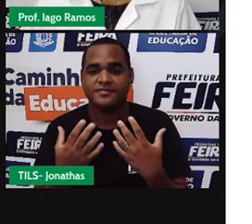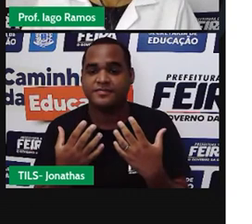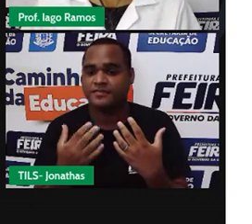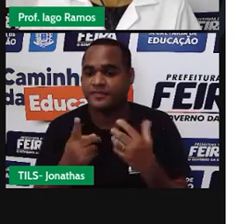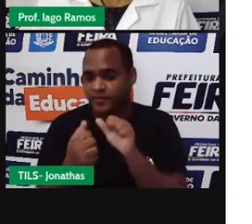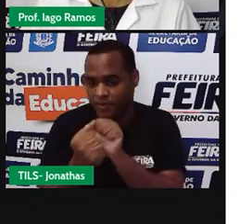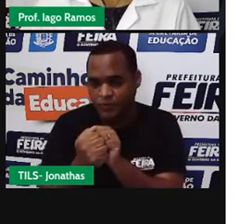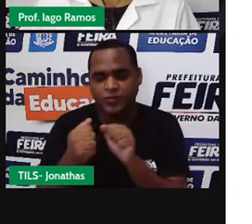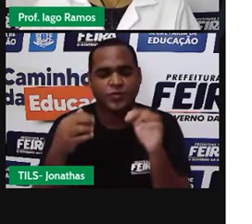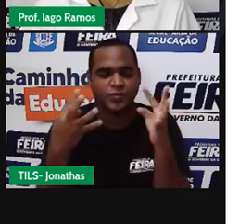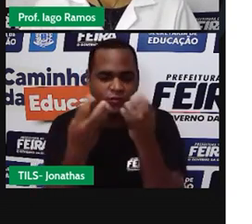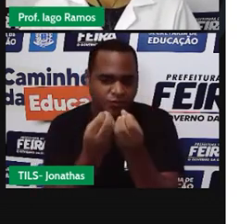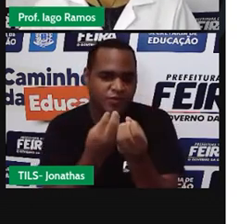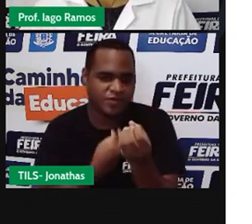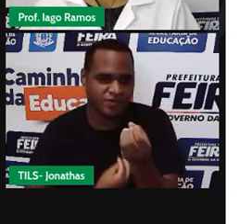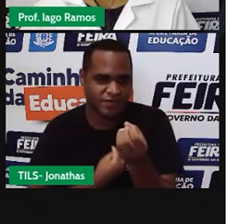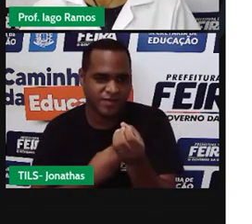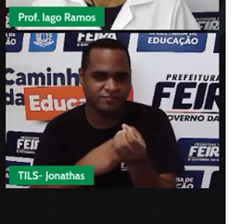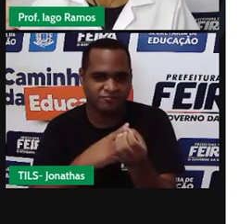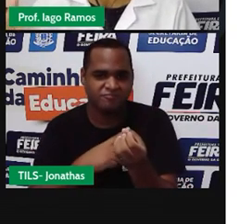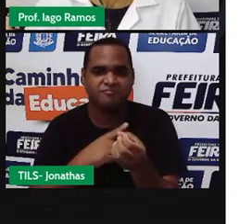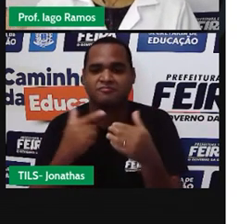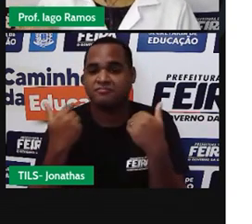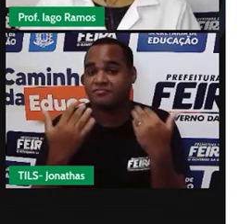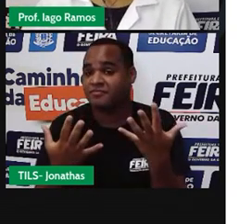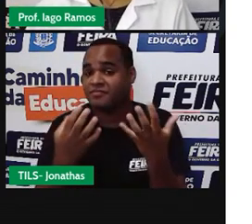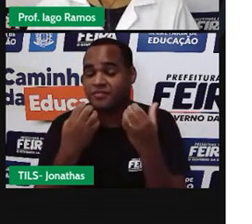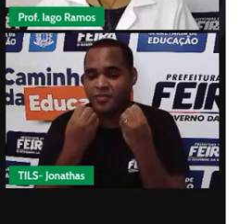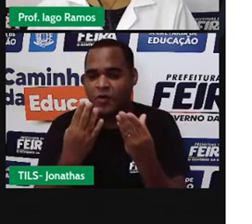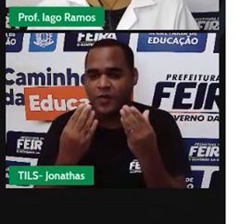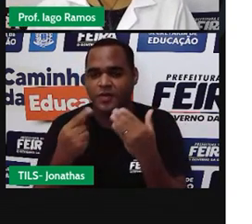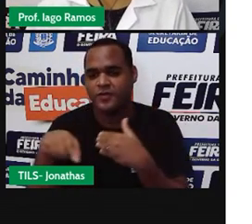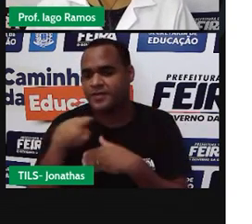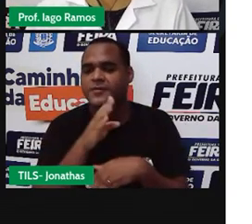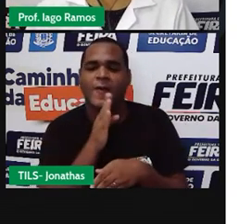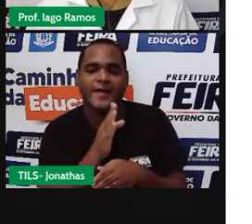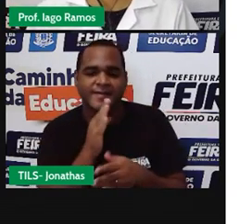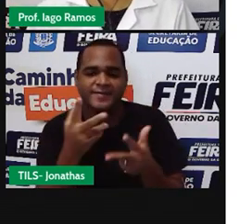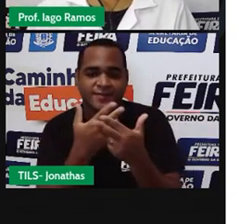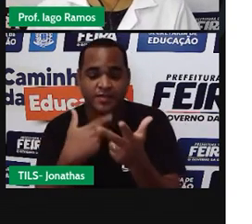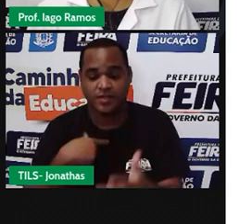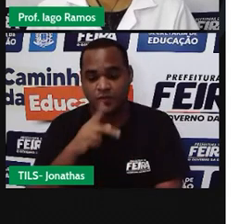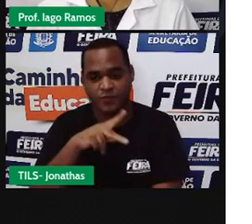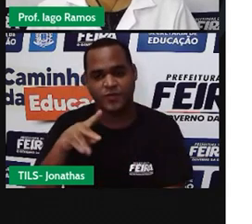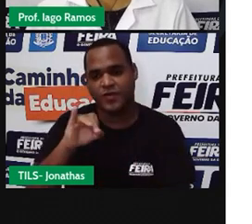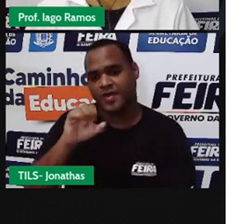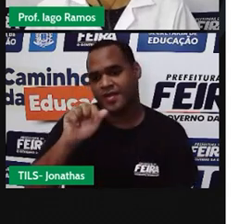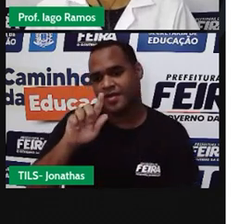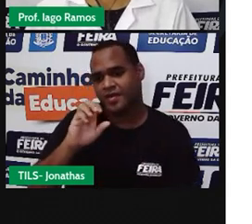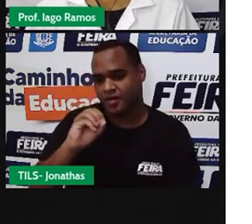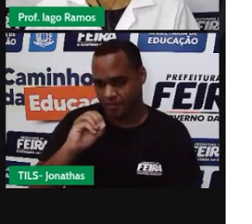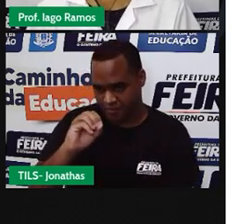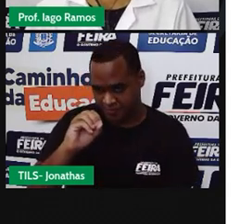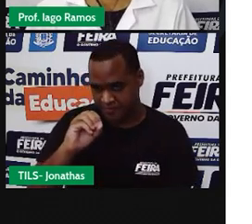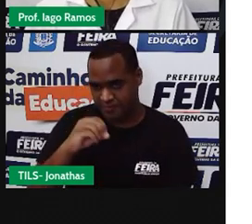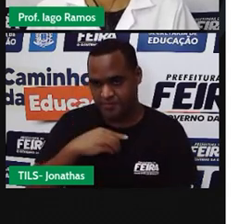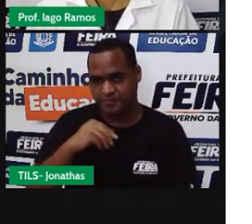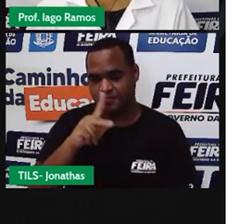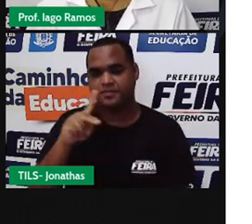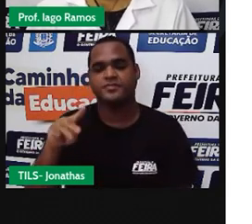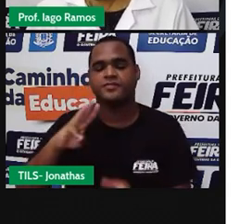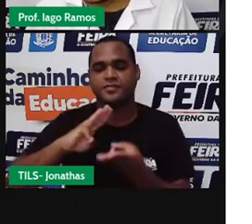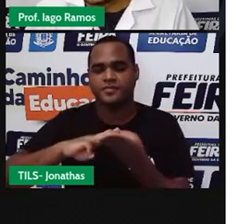com todos bom e você já me conhece eu sou o professor Iago Ramos sou